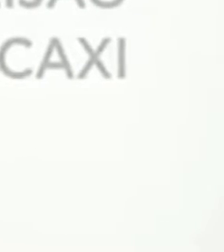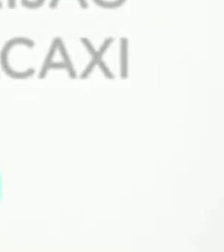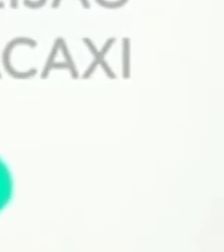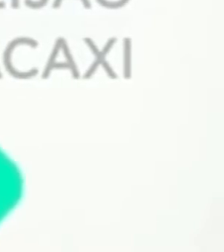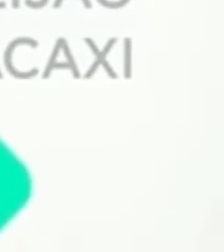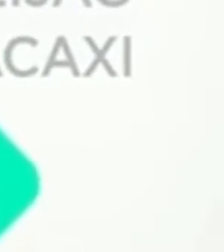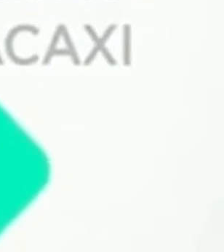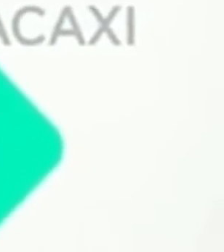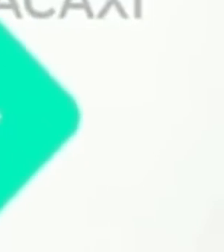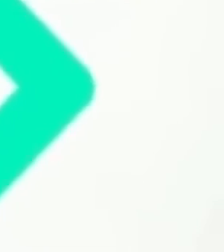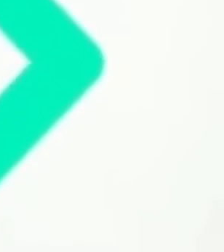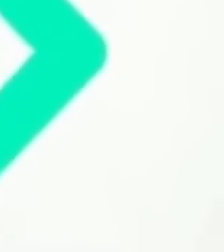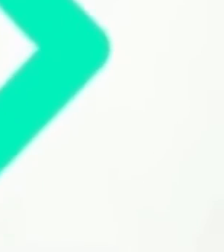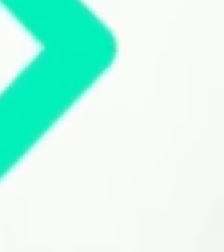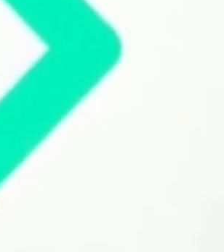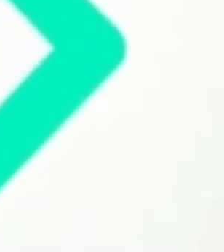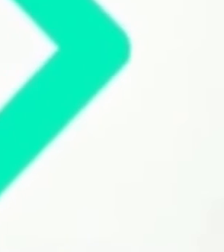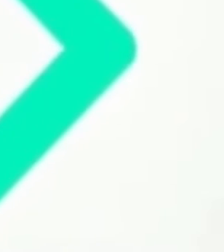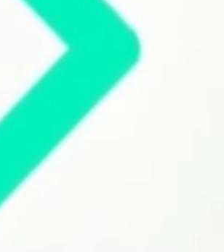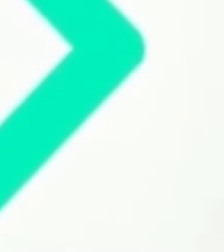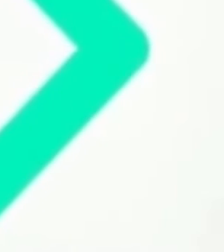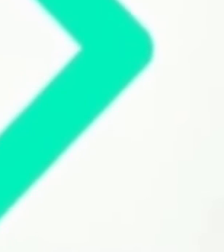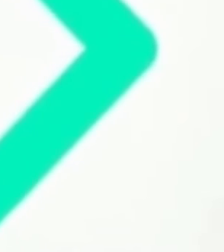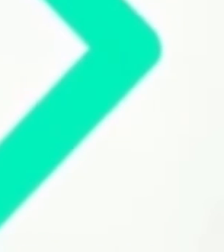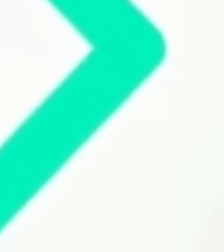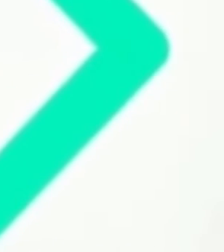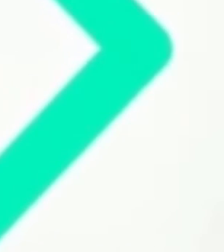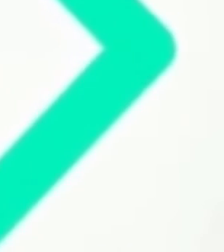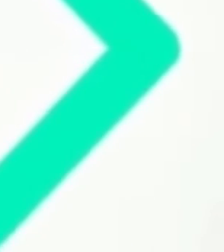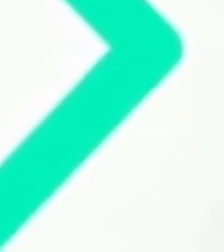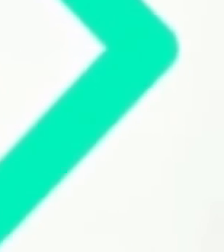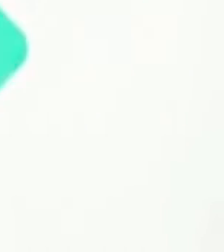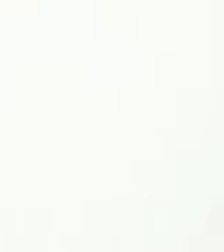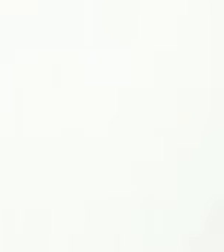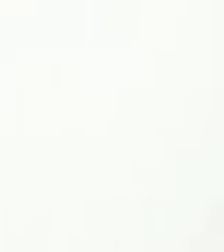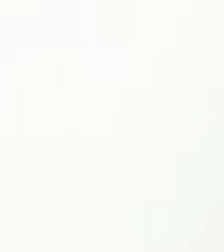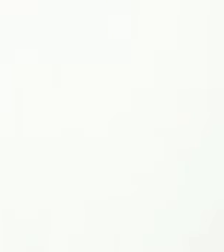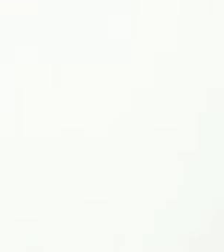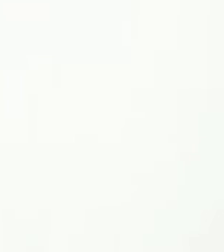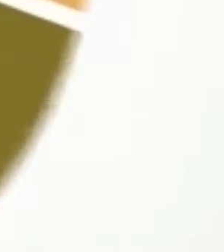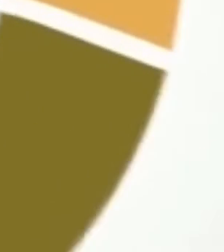encontrados na feira da cidade, que também abastece outras cidades vizinhas.